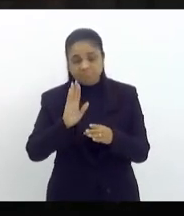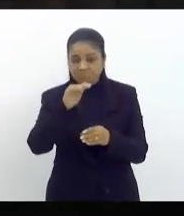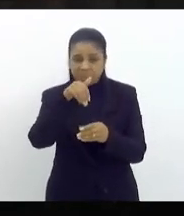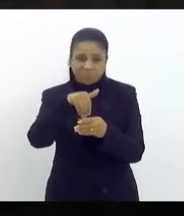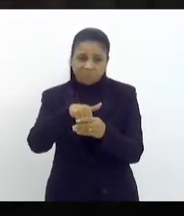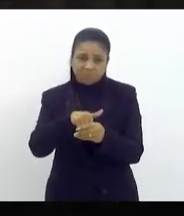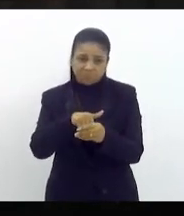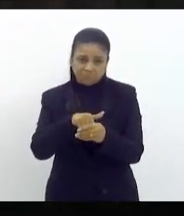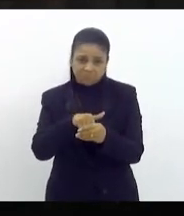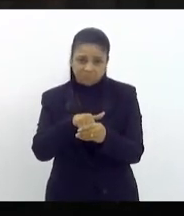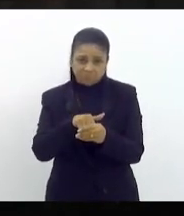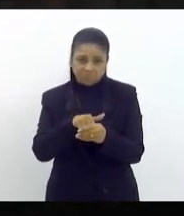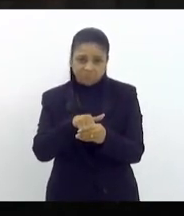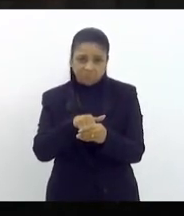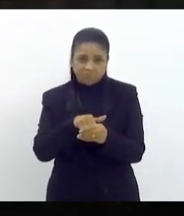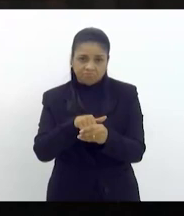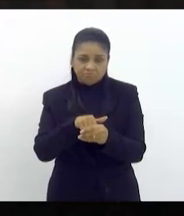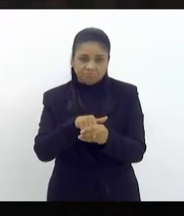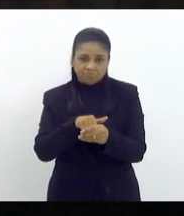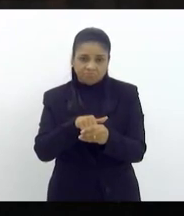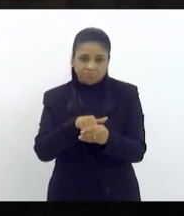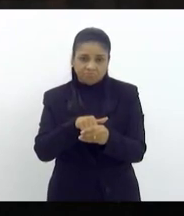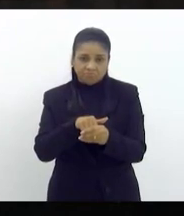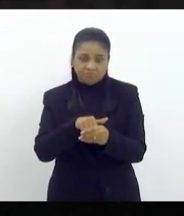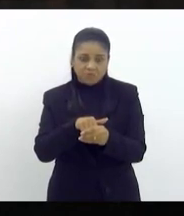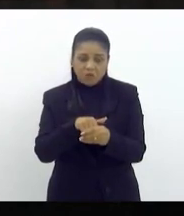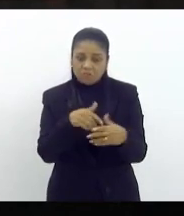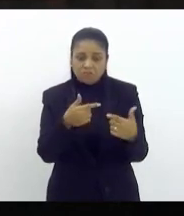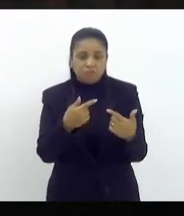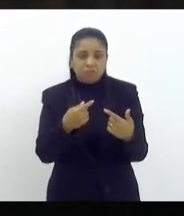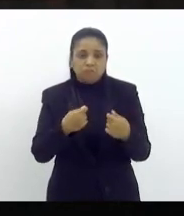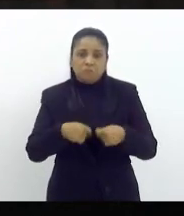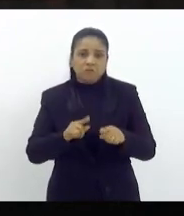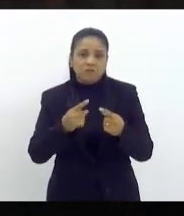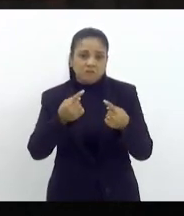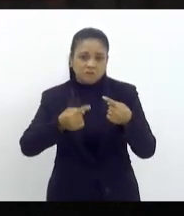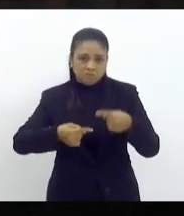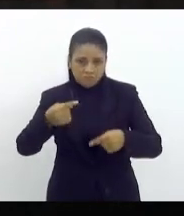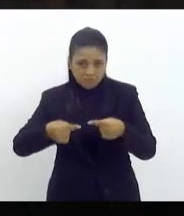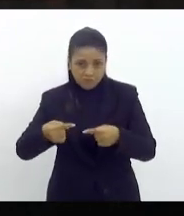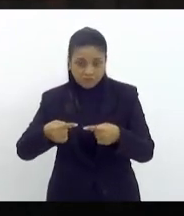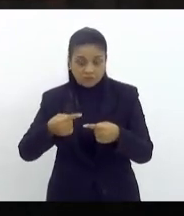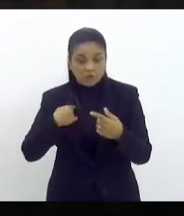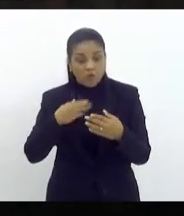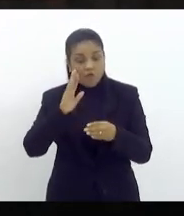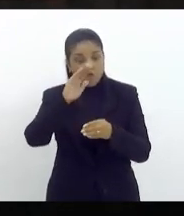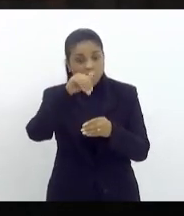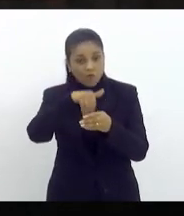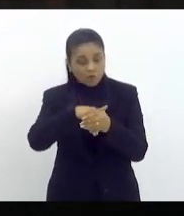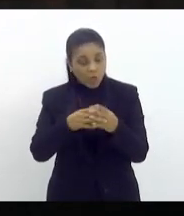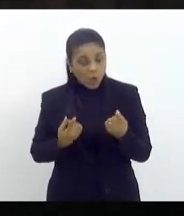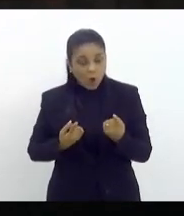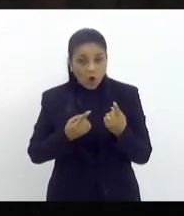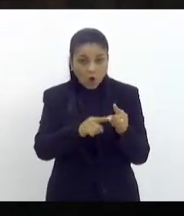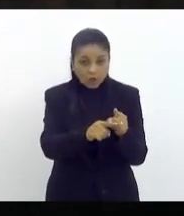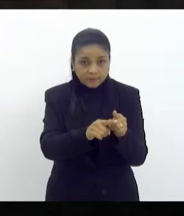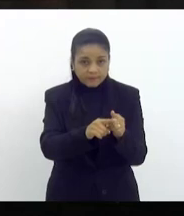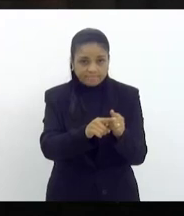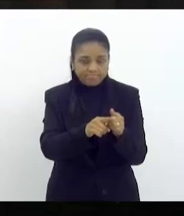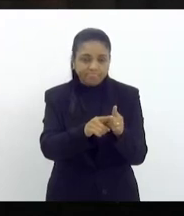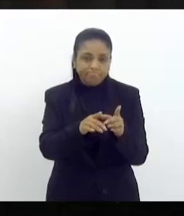nós iríamos não precisaria ter aqui nenhum debate quando nós votamos contrário é porque nós votamos na concepção geral